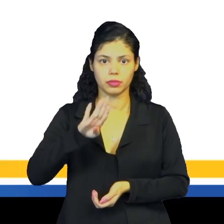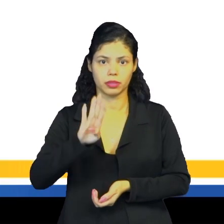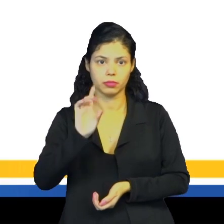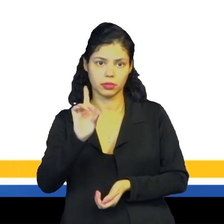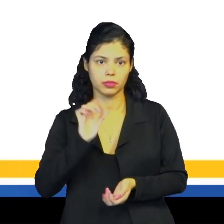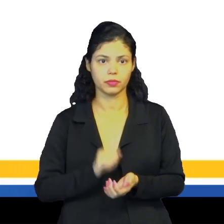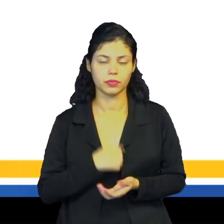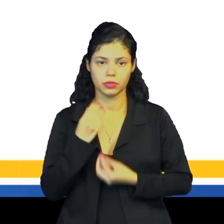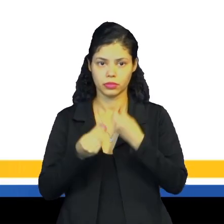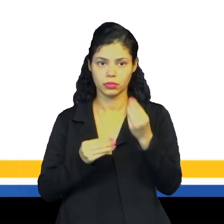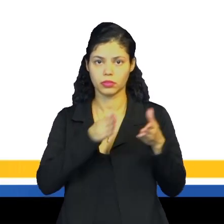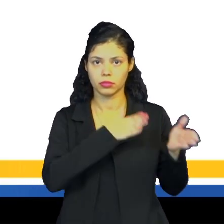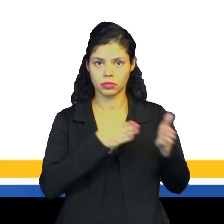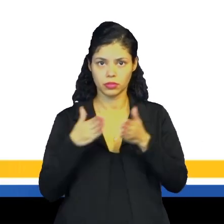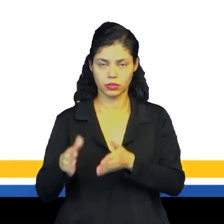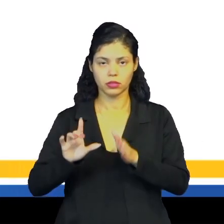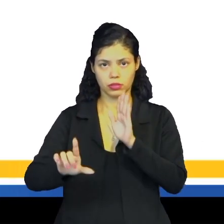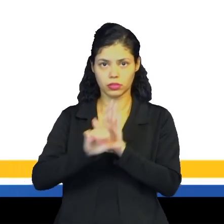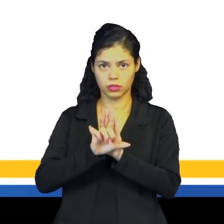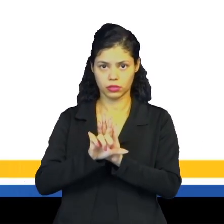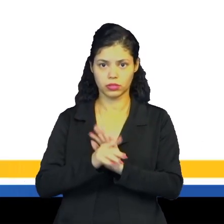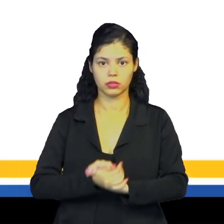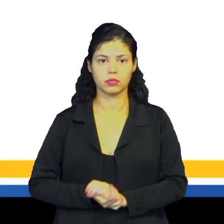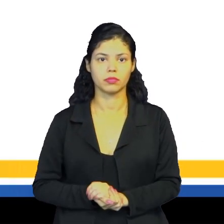como partidos legítimos.